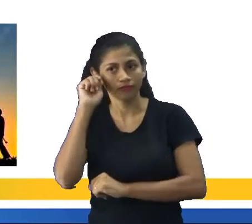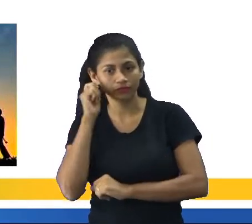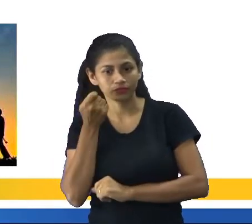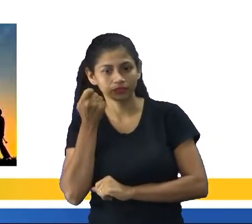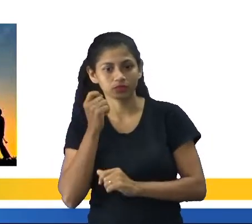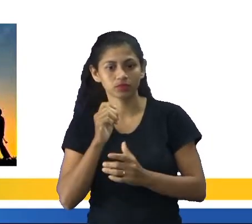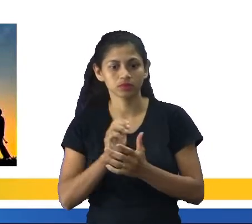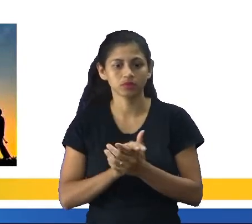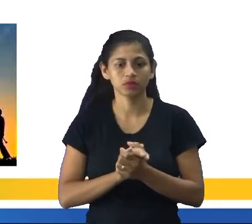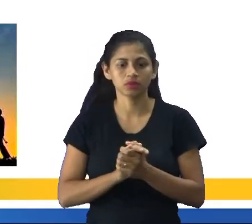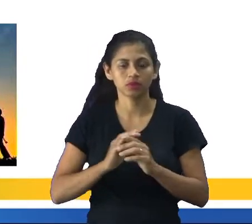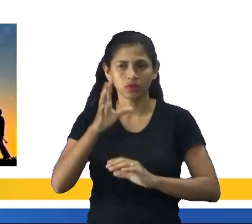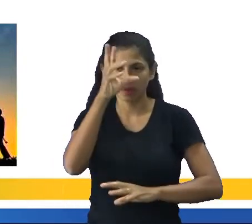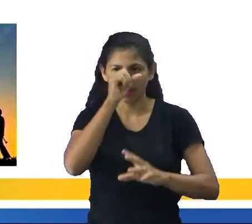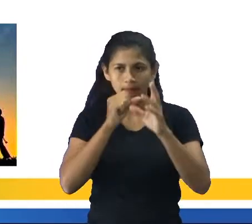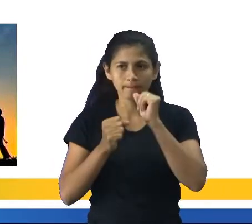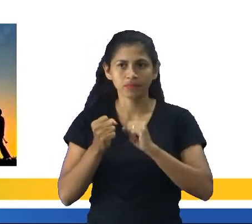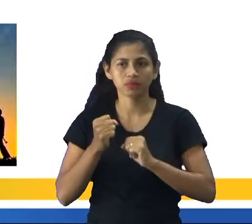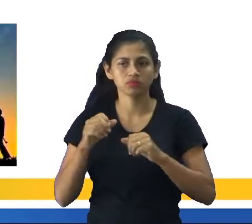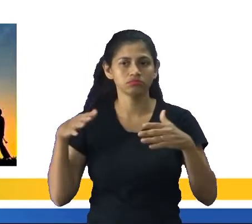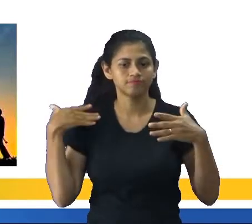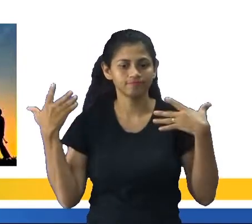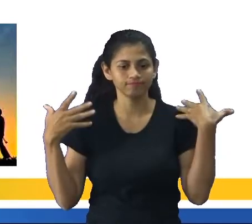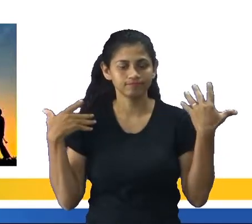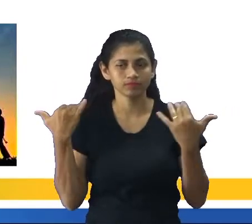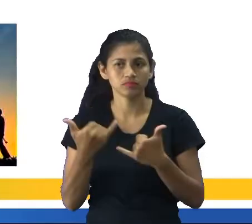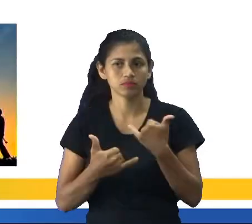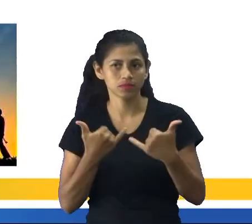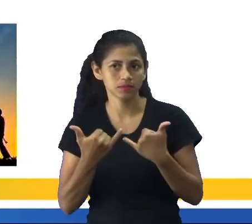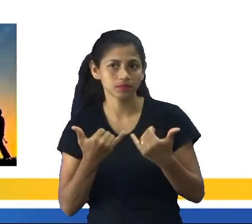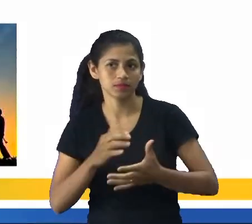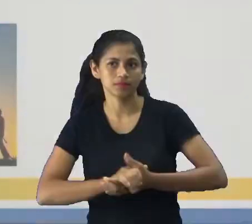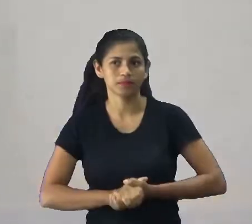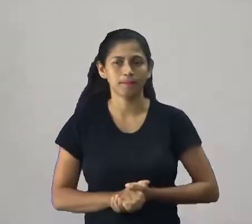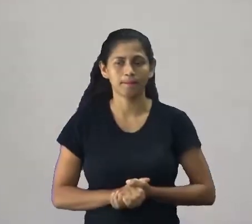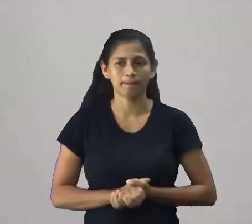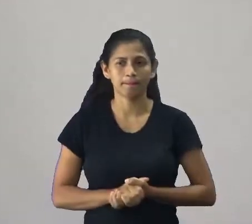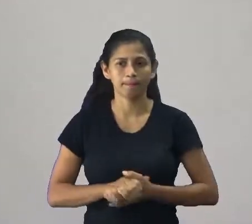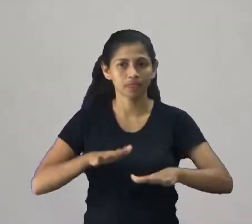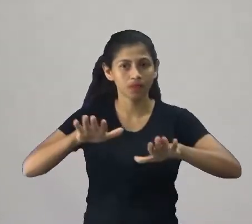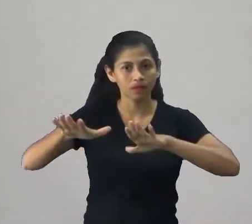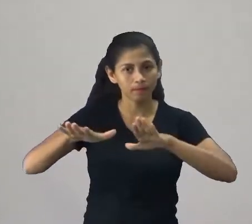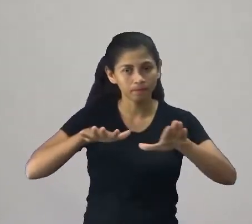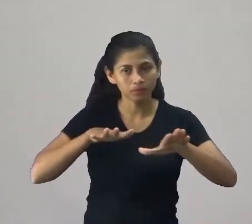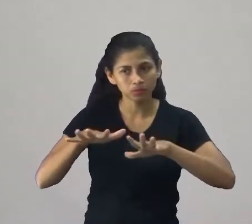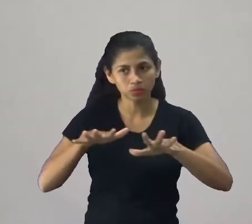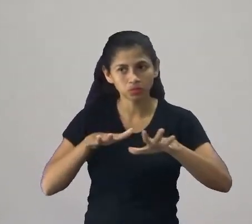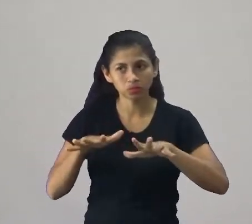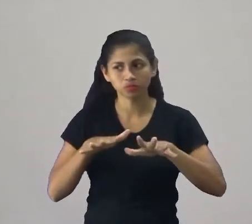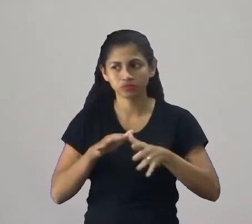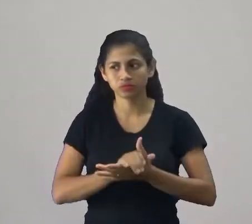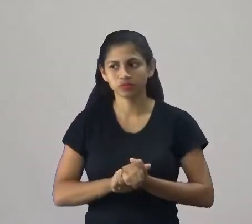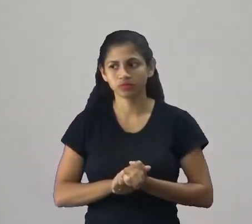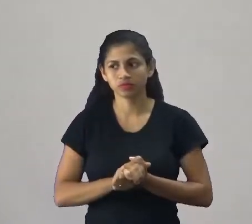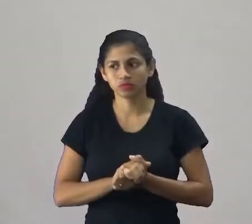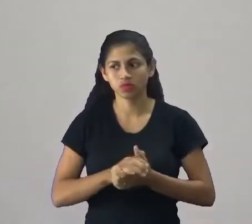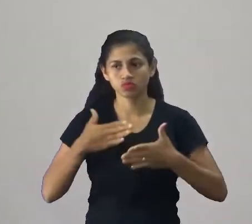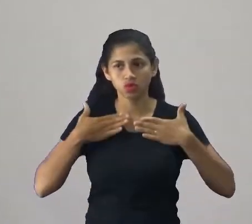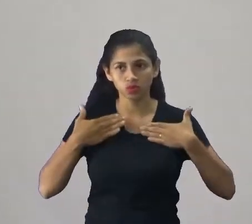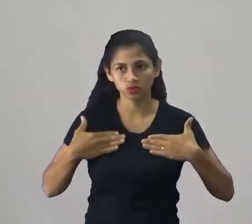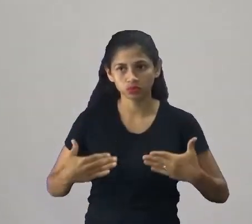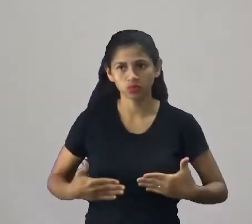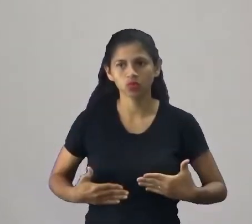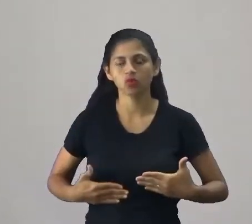alternativas de aprendizados, mas também de lazer. Vejam aí as imagens, isso aí são movimentos de elementos corporais